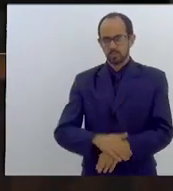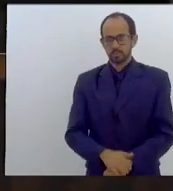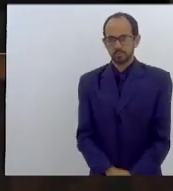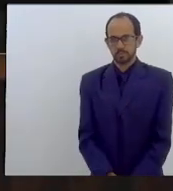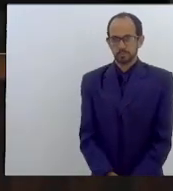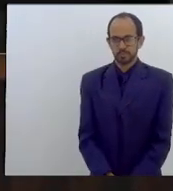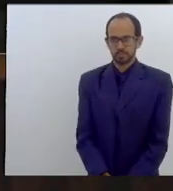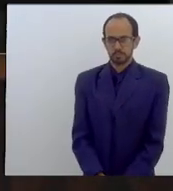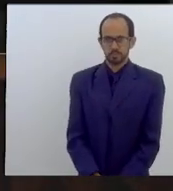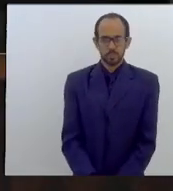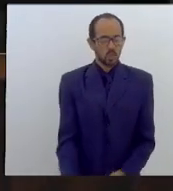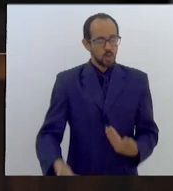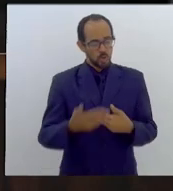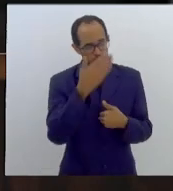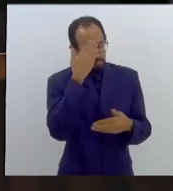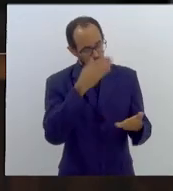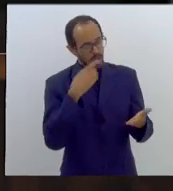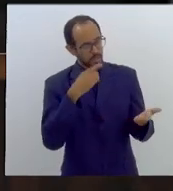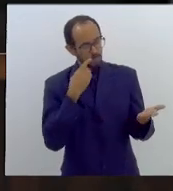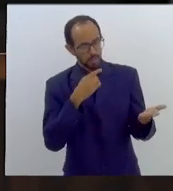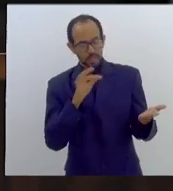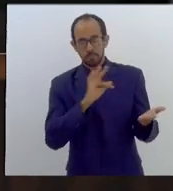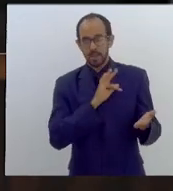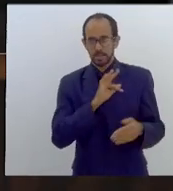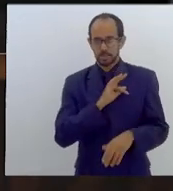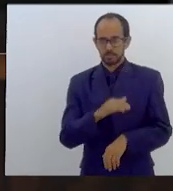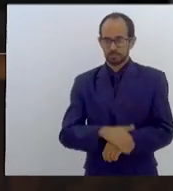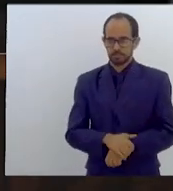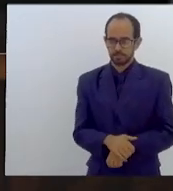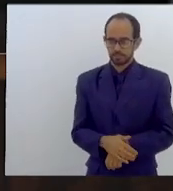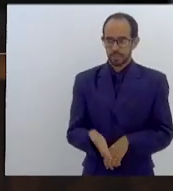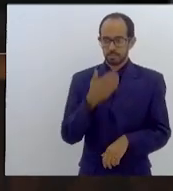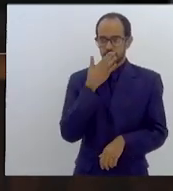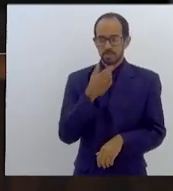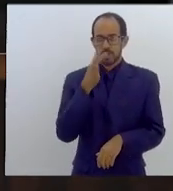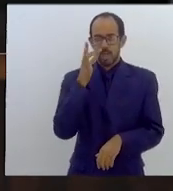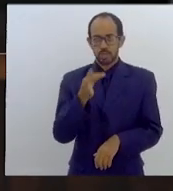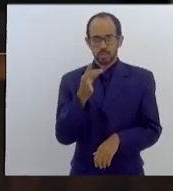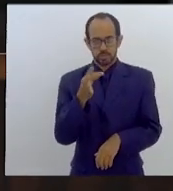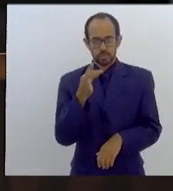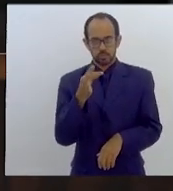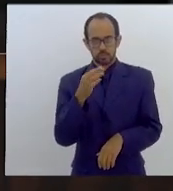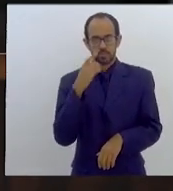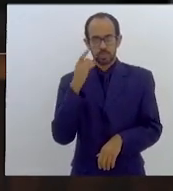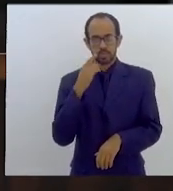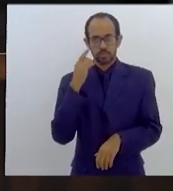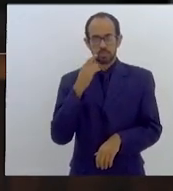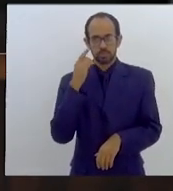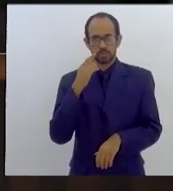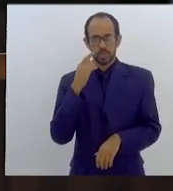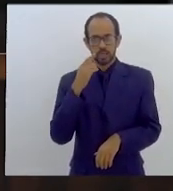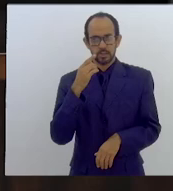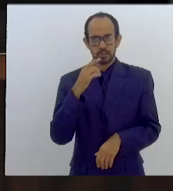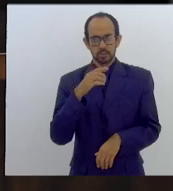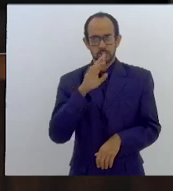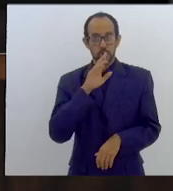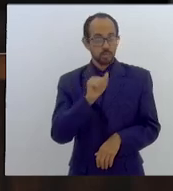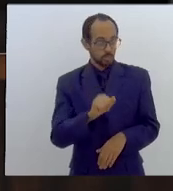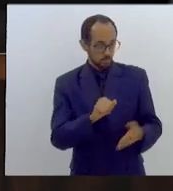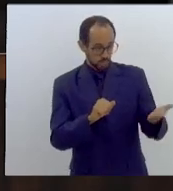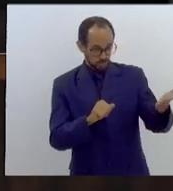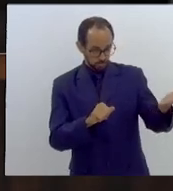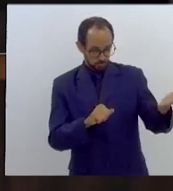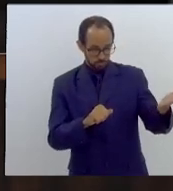deputada Marta. Chama a atenção dos deputados, da deputada e do deputado Amorim.